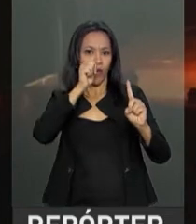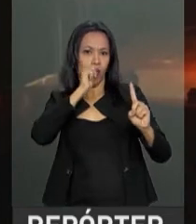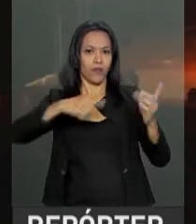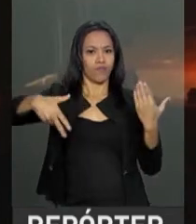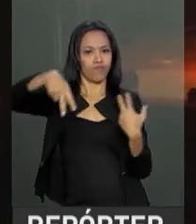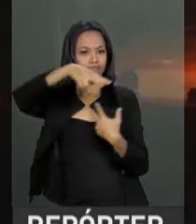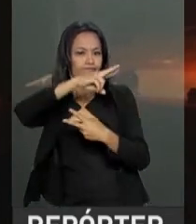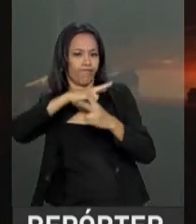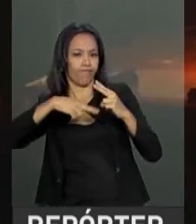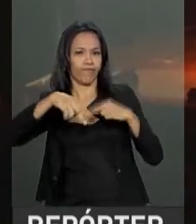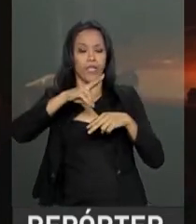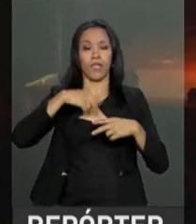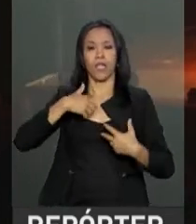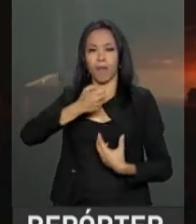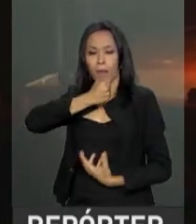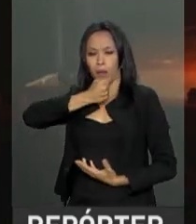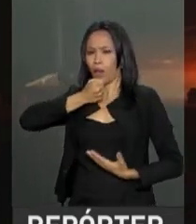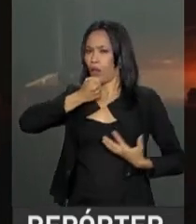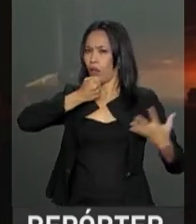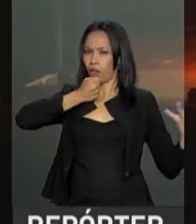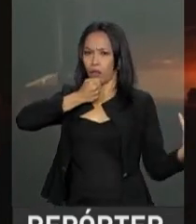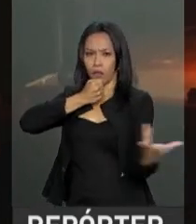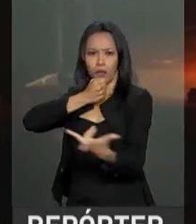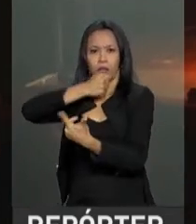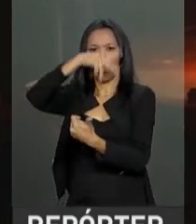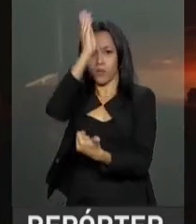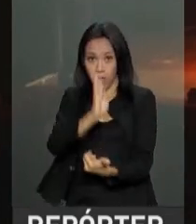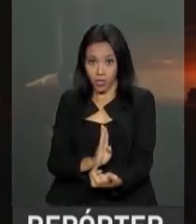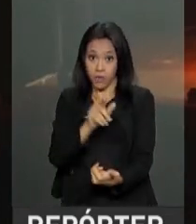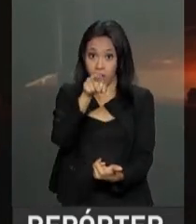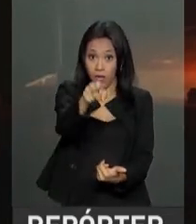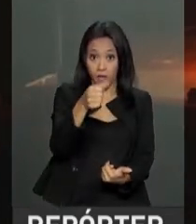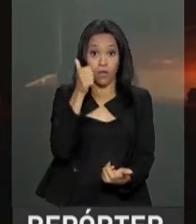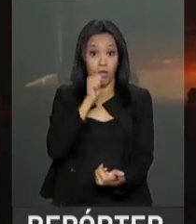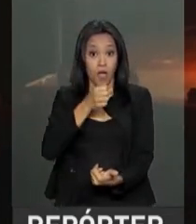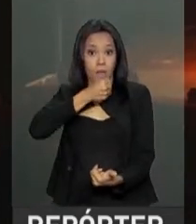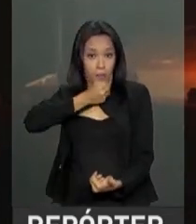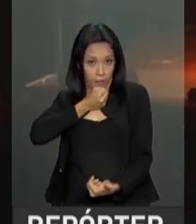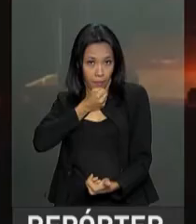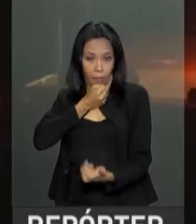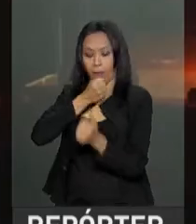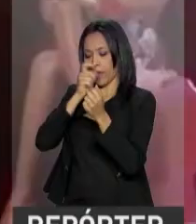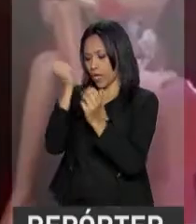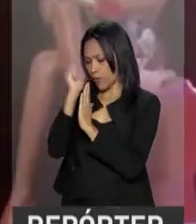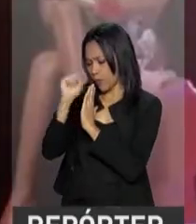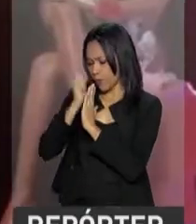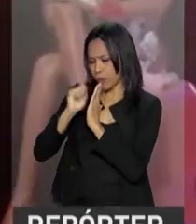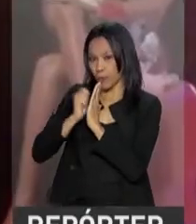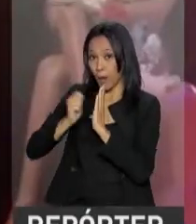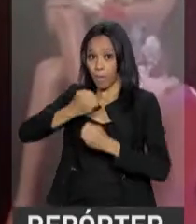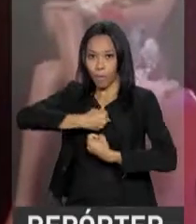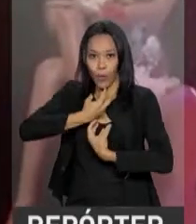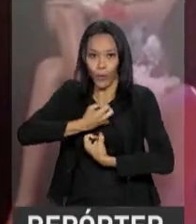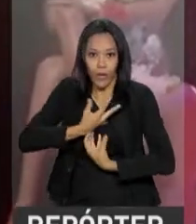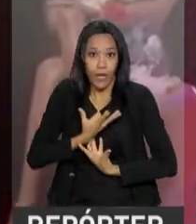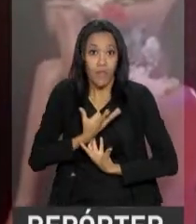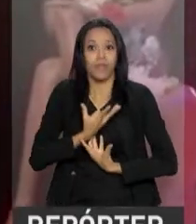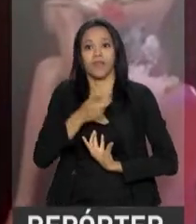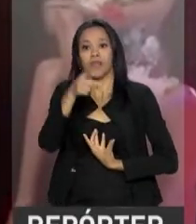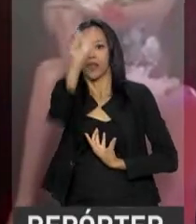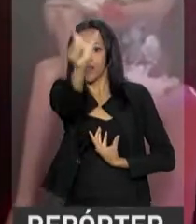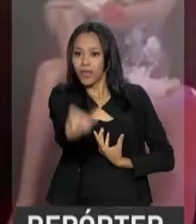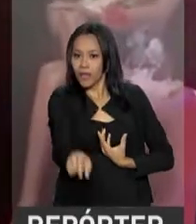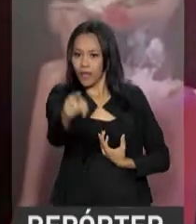de grandes intérpretes brasileiras. Em cena, a cantora e compositora Helen Oléria, a poeta e também cantora